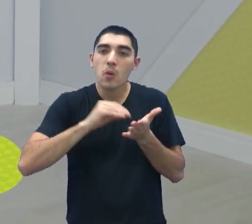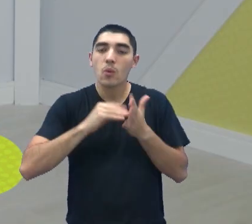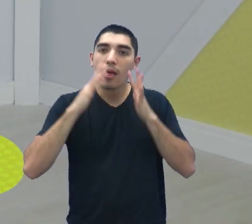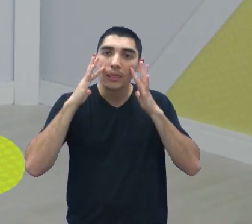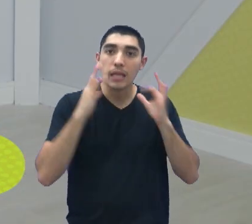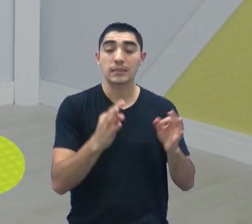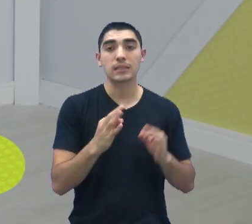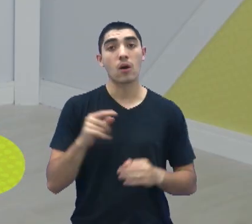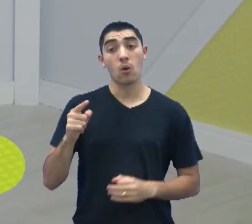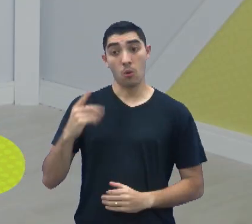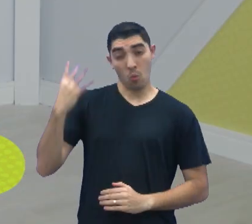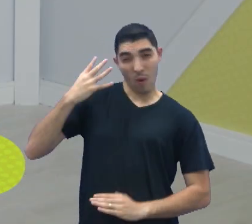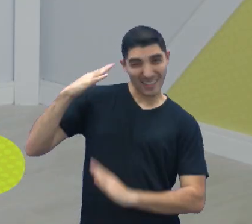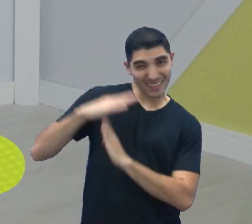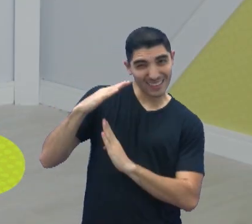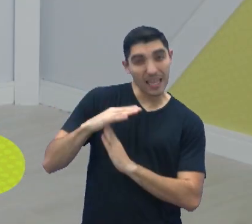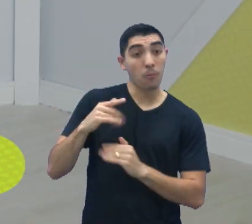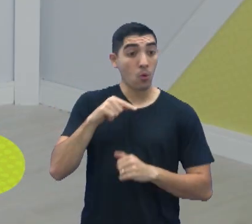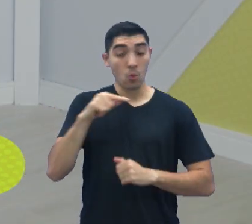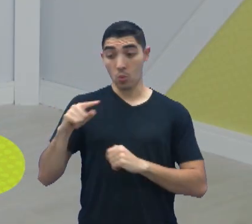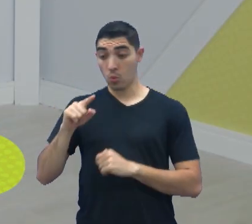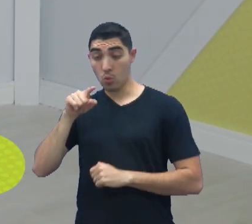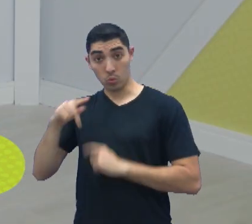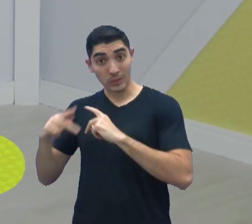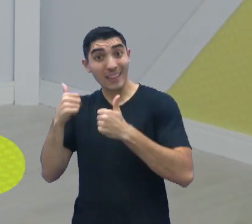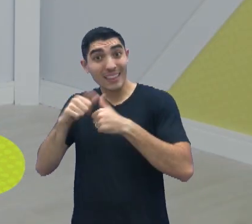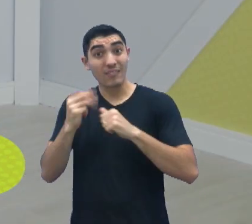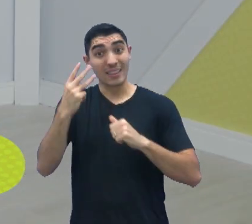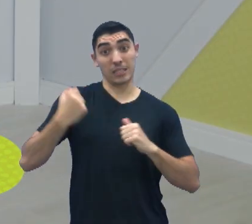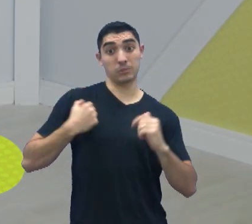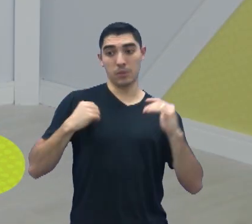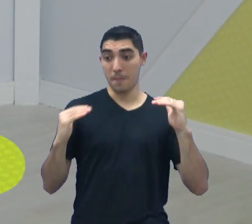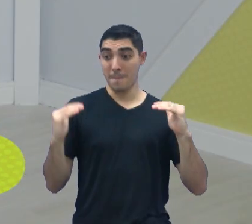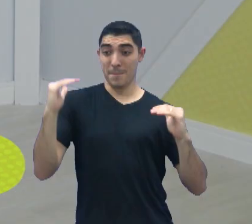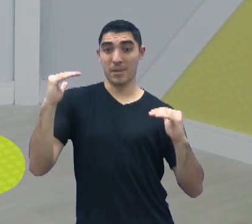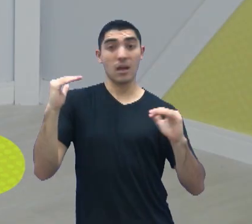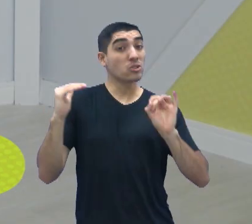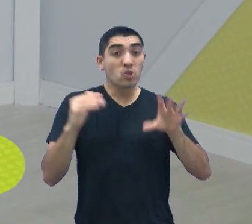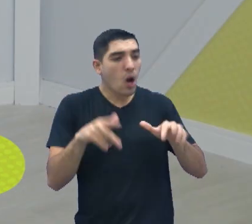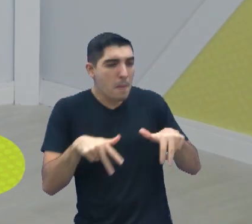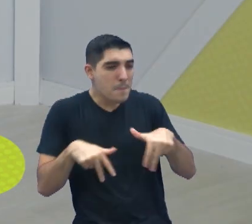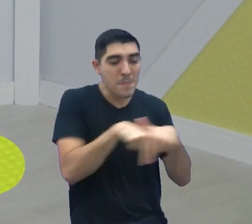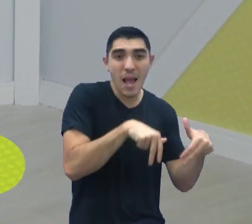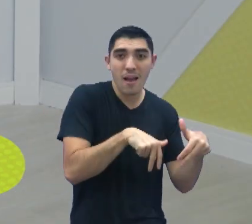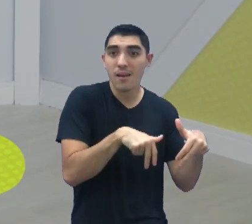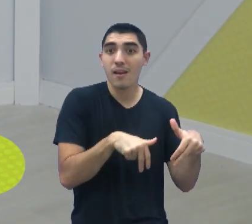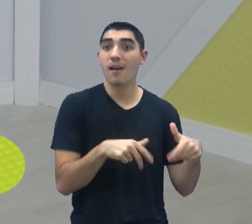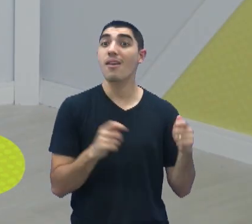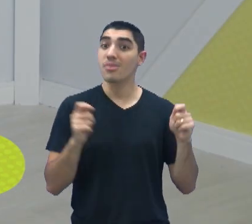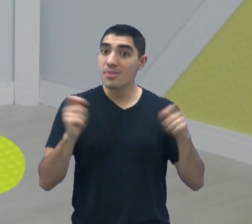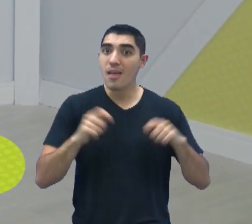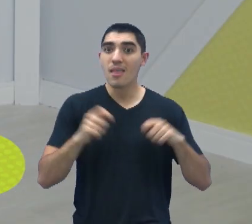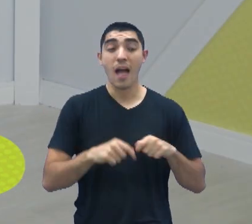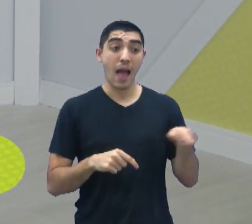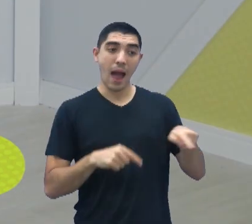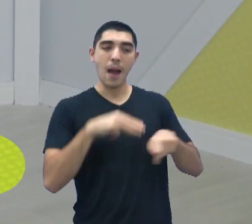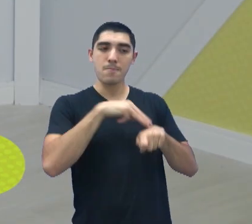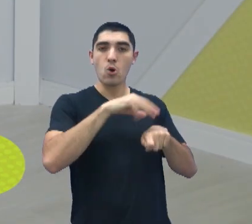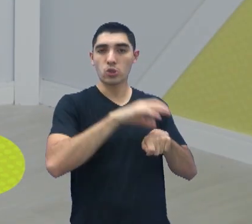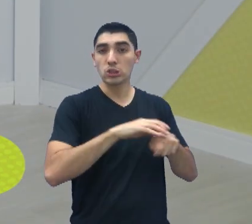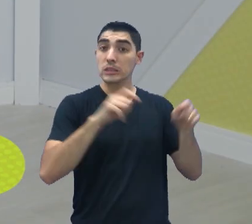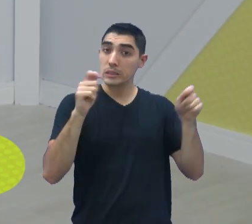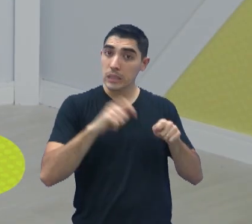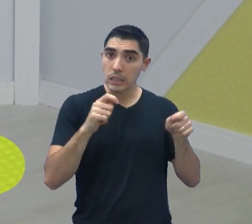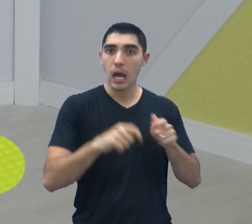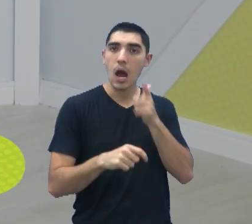quarto, São José vencia por 3 pontos, como disse o Regis na coletiva ali. Era só fazer a falta, Mogi iria para 2 lances livres. Se